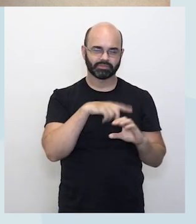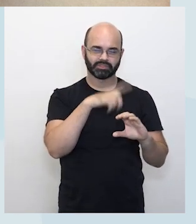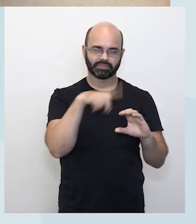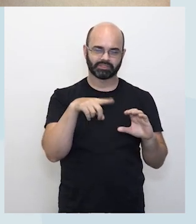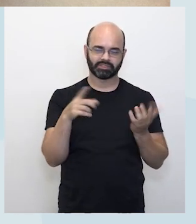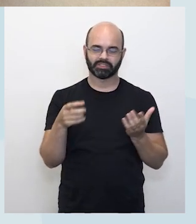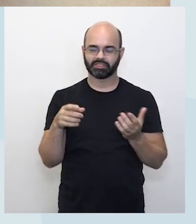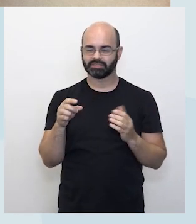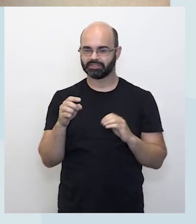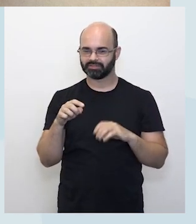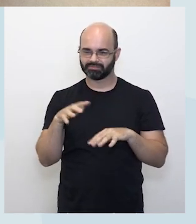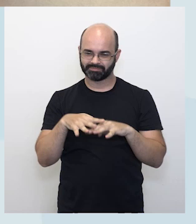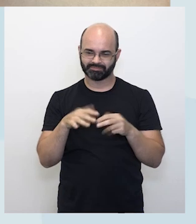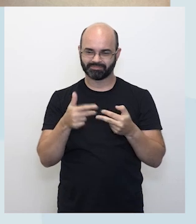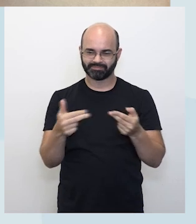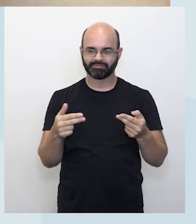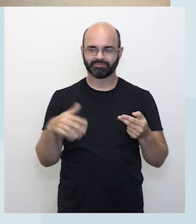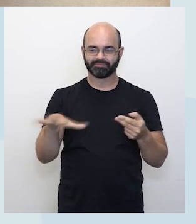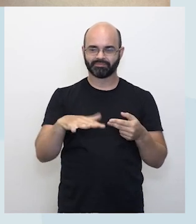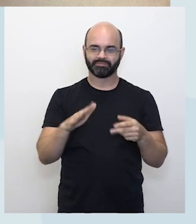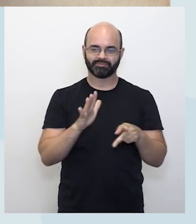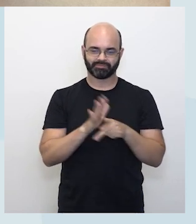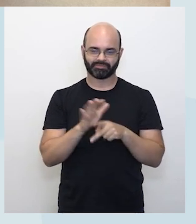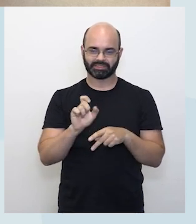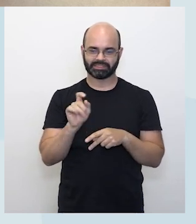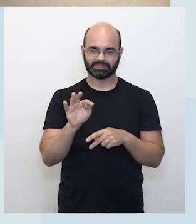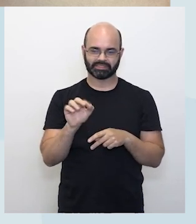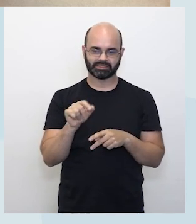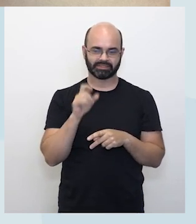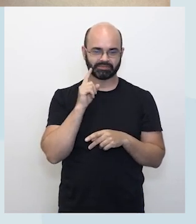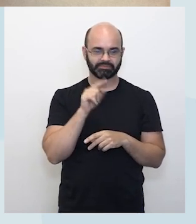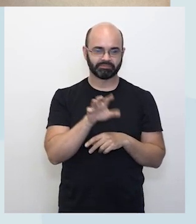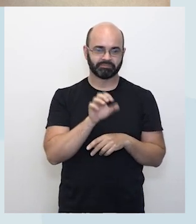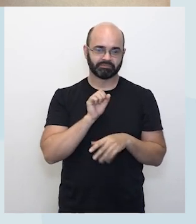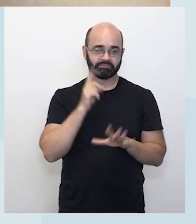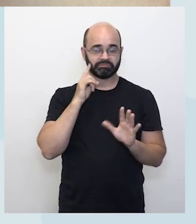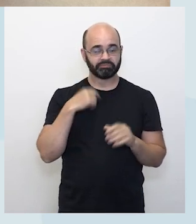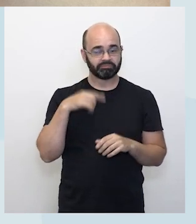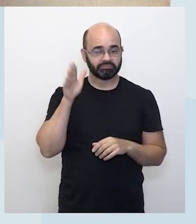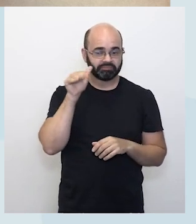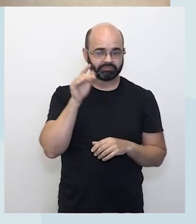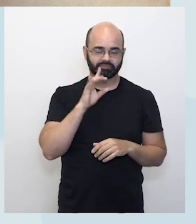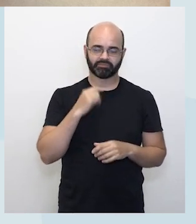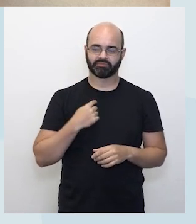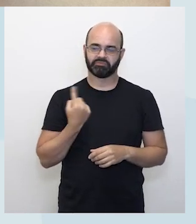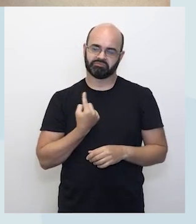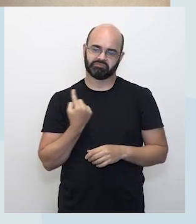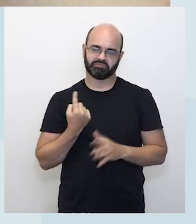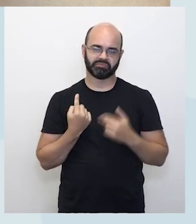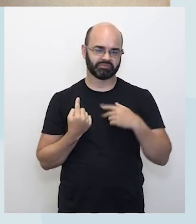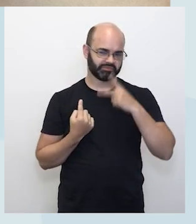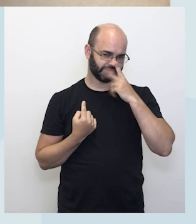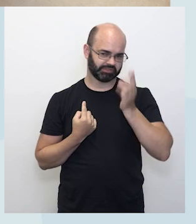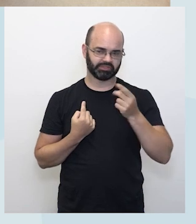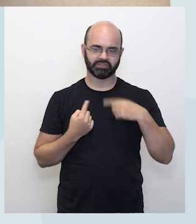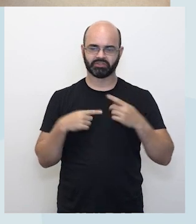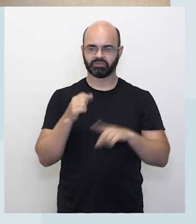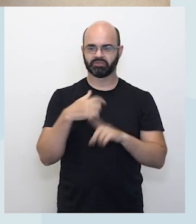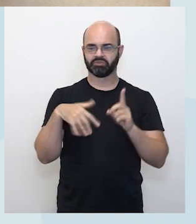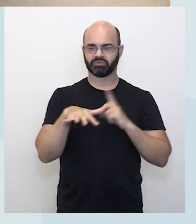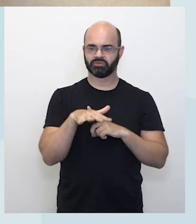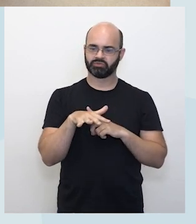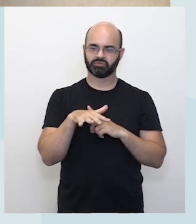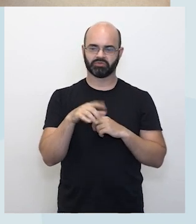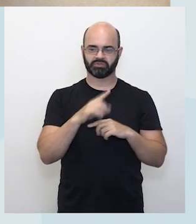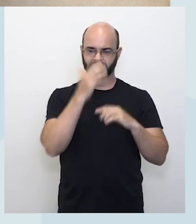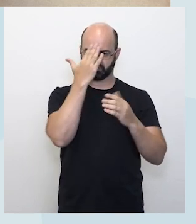exatas. Então, ele não tem uma ideia de ser com viés. Ele não é individualista, ele não é, sei lá, socialista,